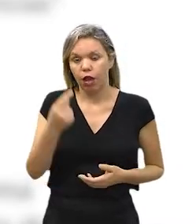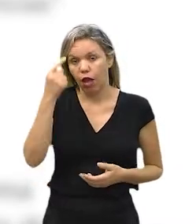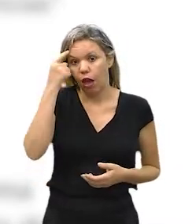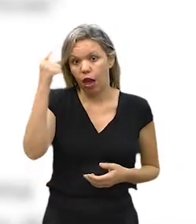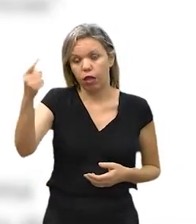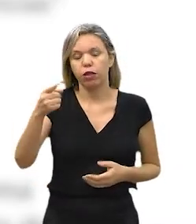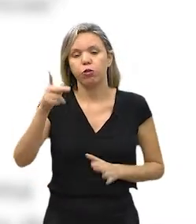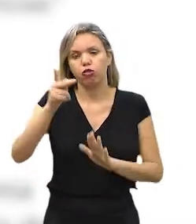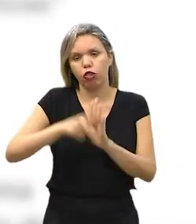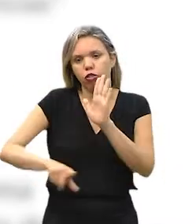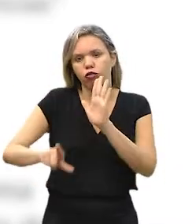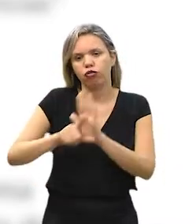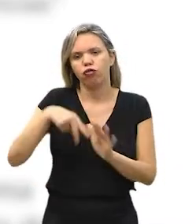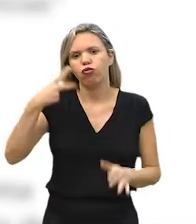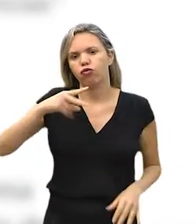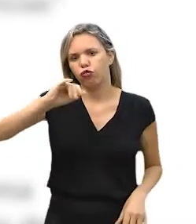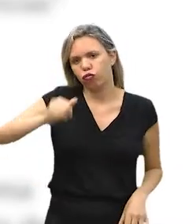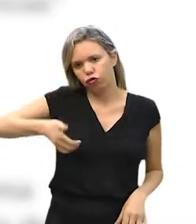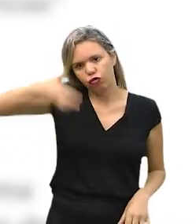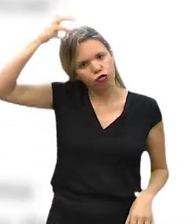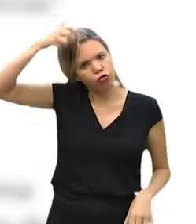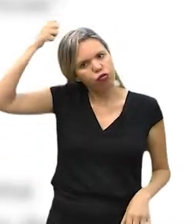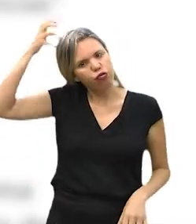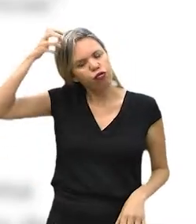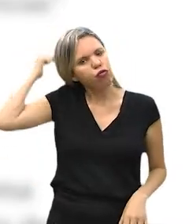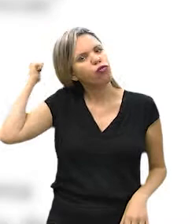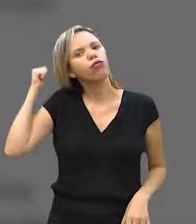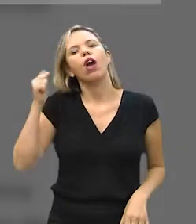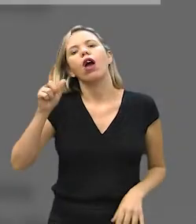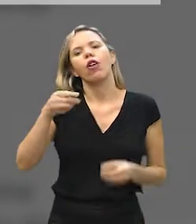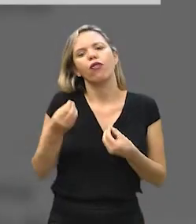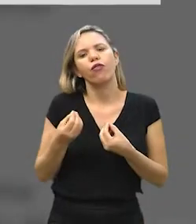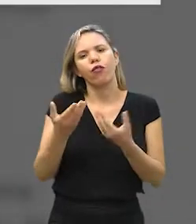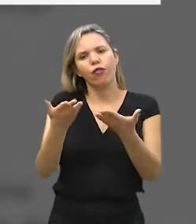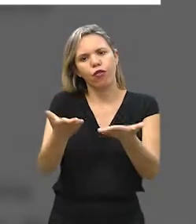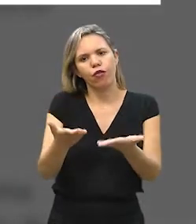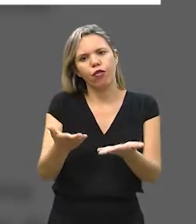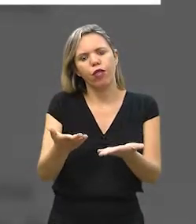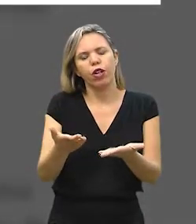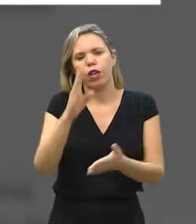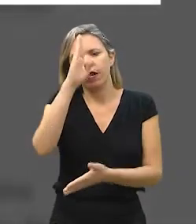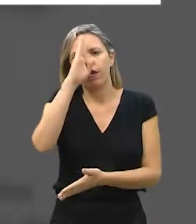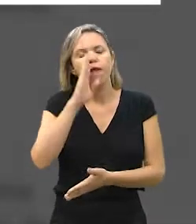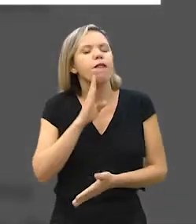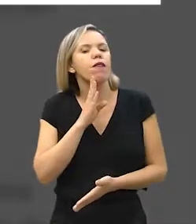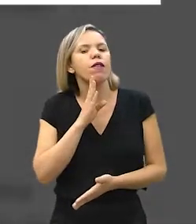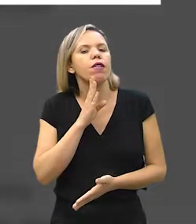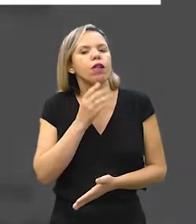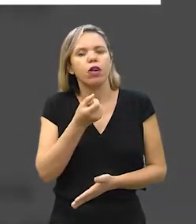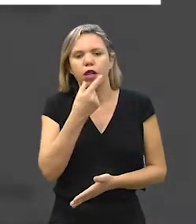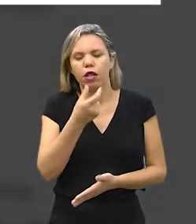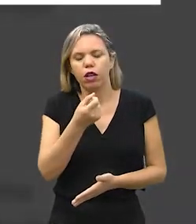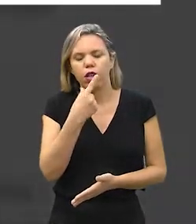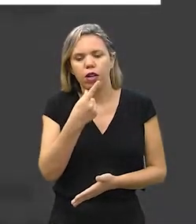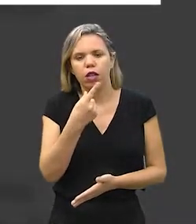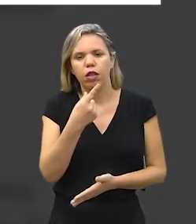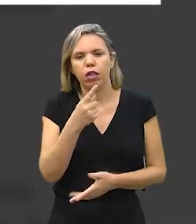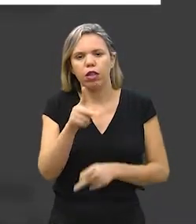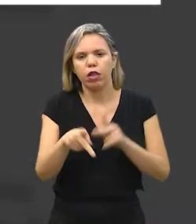é a ideia do projeto de lei do Vereador Jair da farmácia é fornecer de forma gratuita